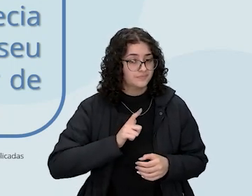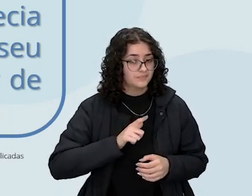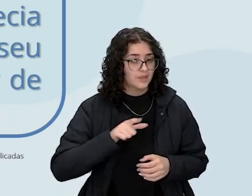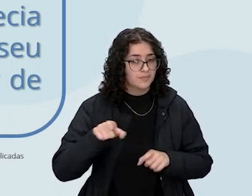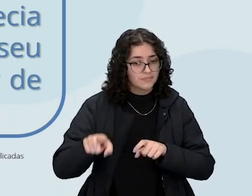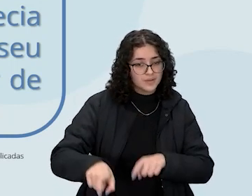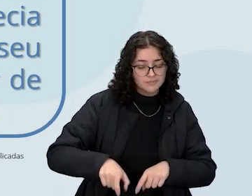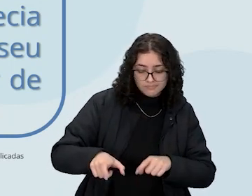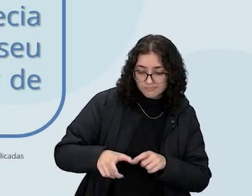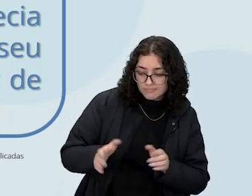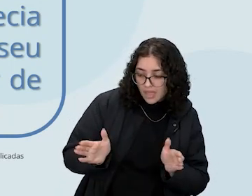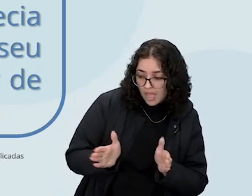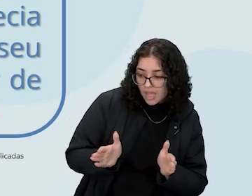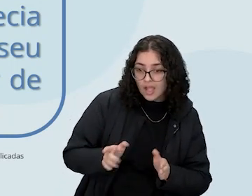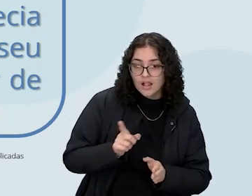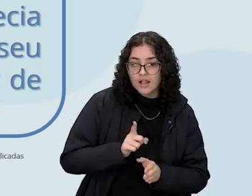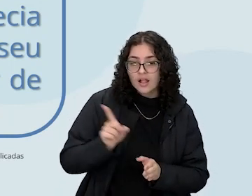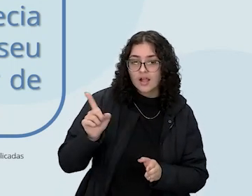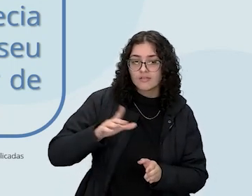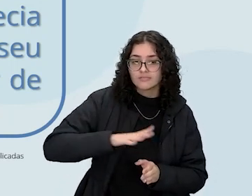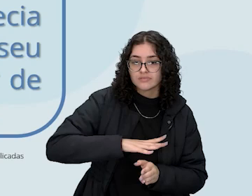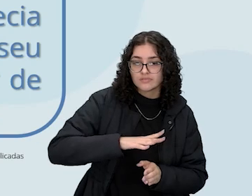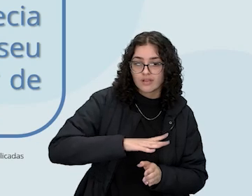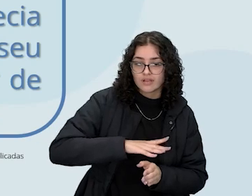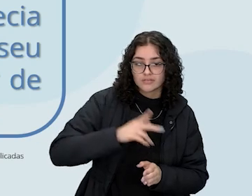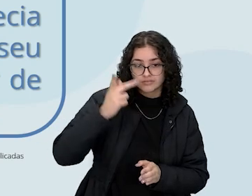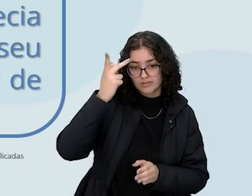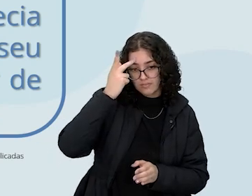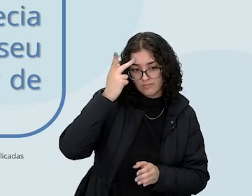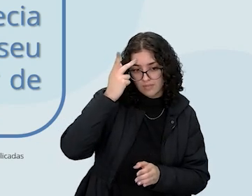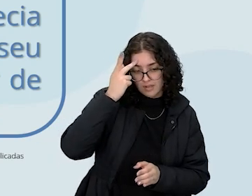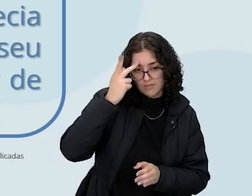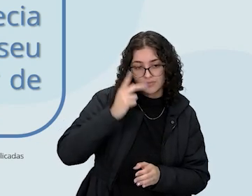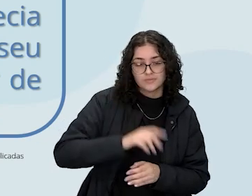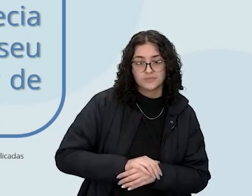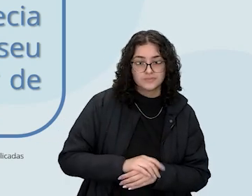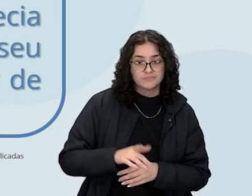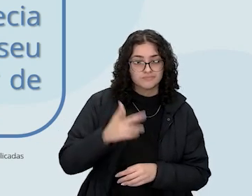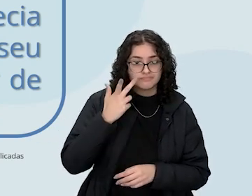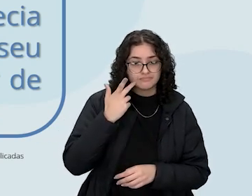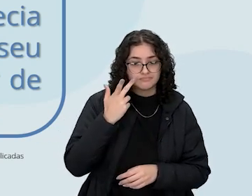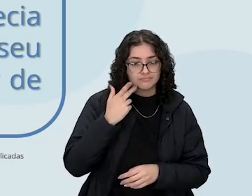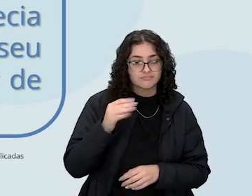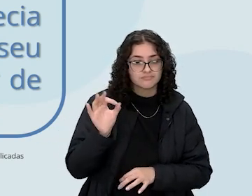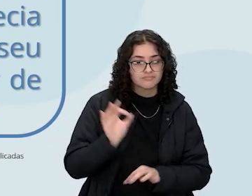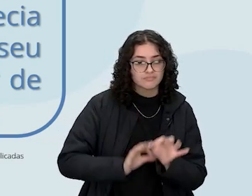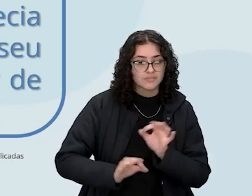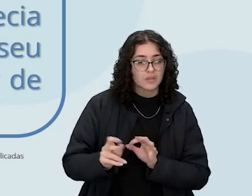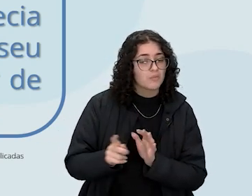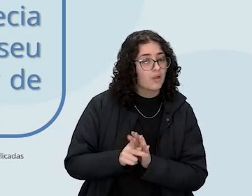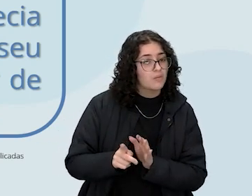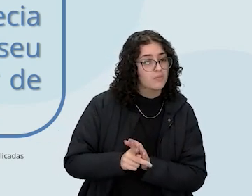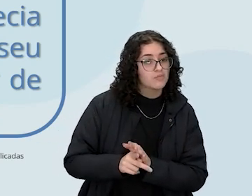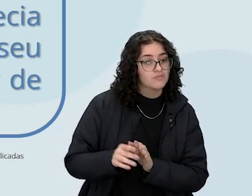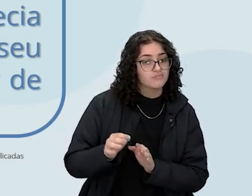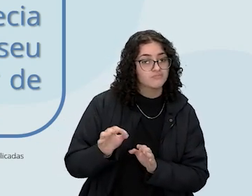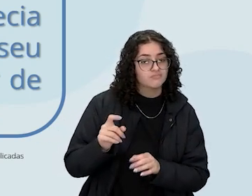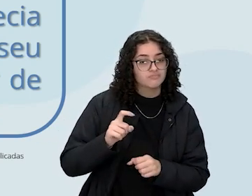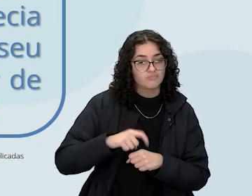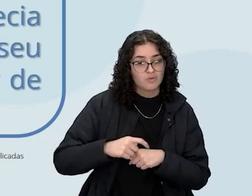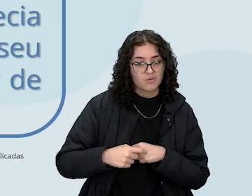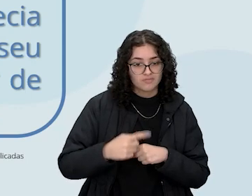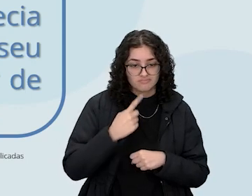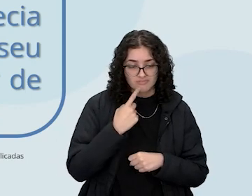propriedade rural na cidade de Jarinu, em São Paulo. Tradicional região produtora de morangos. Sabendo